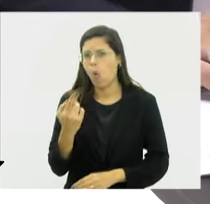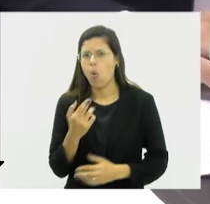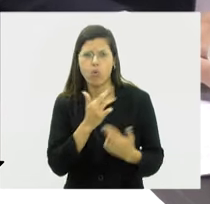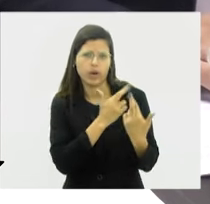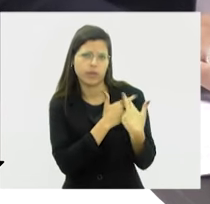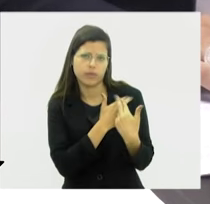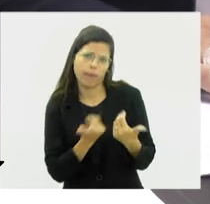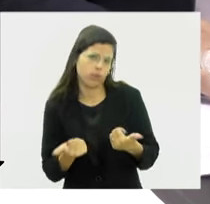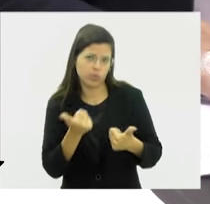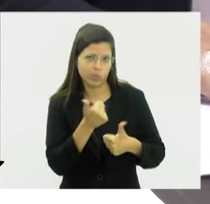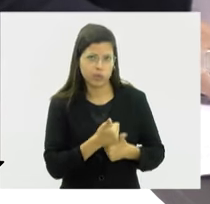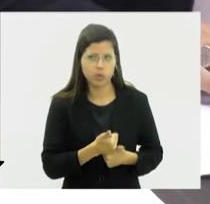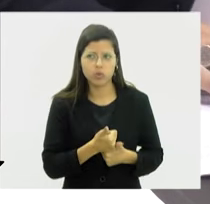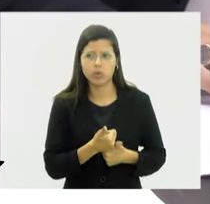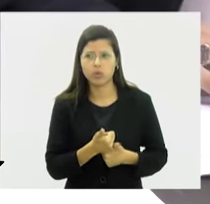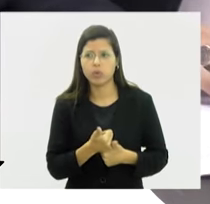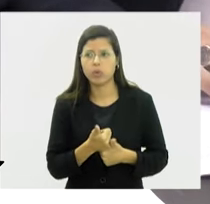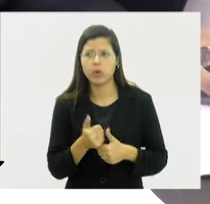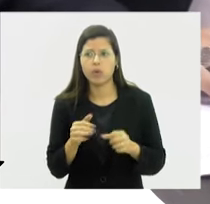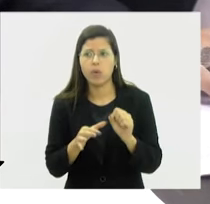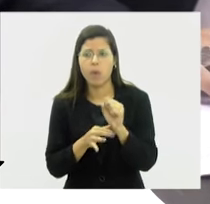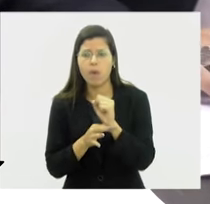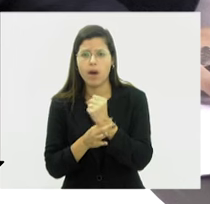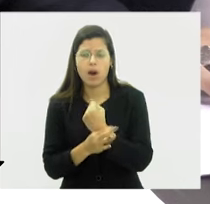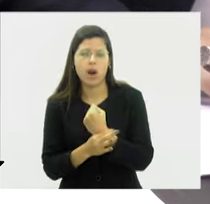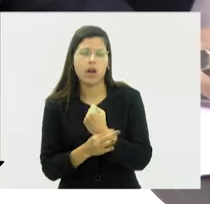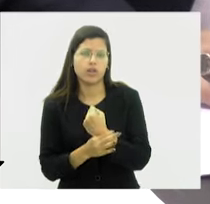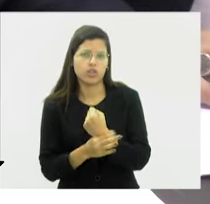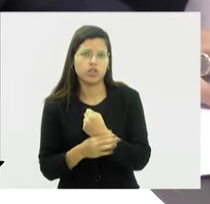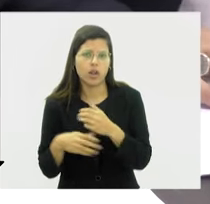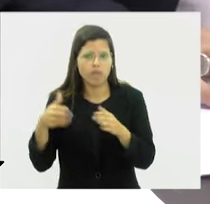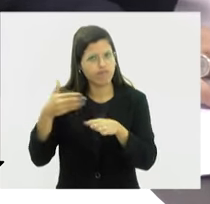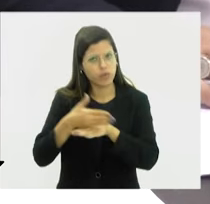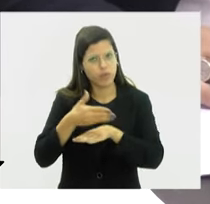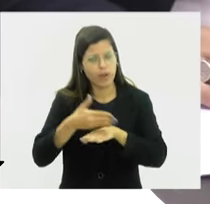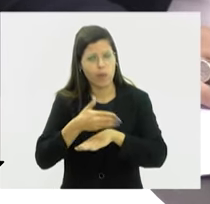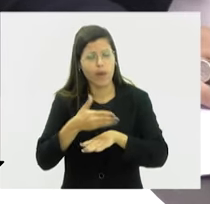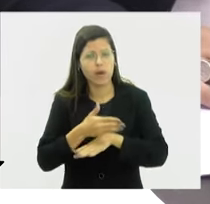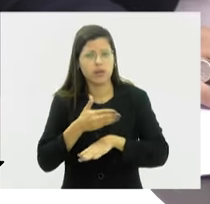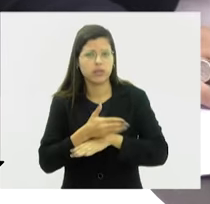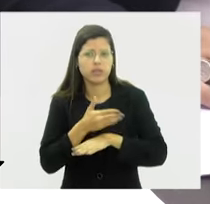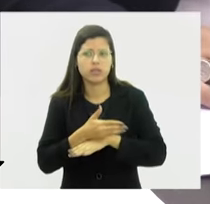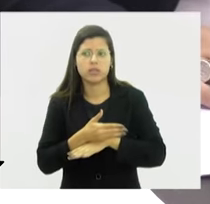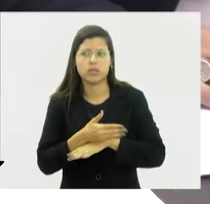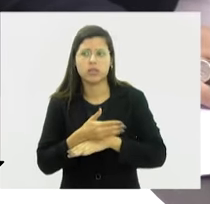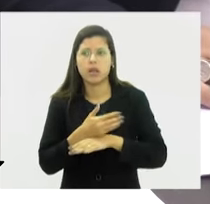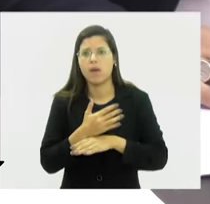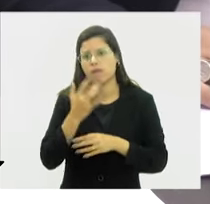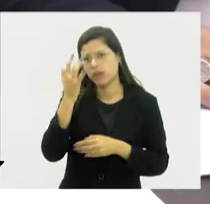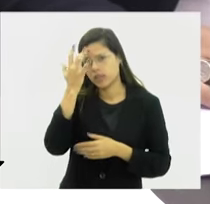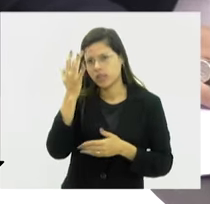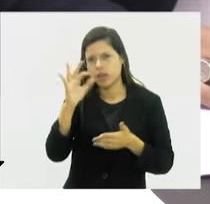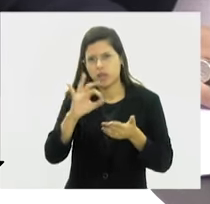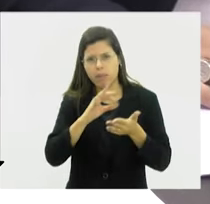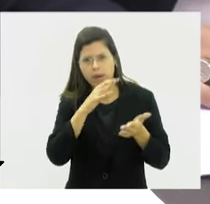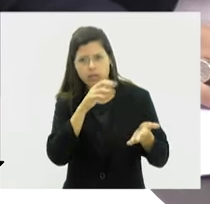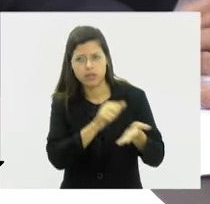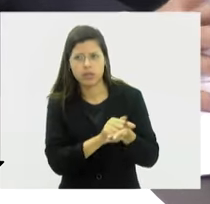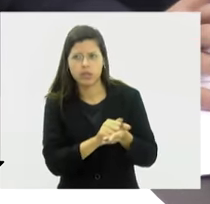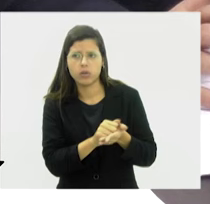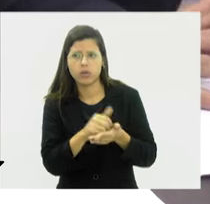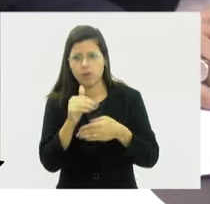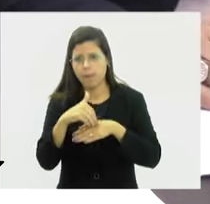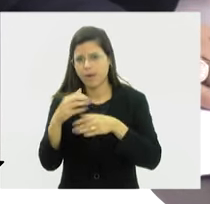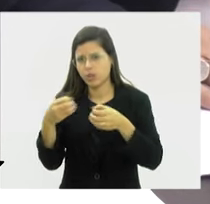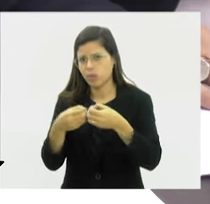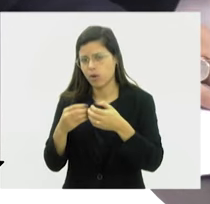substituído, né, garantir a frequência dessa criança, seja na facilidade da matrícula, né, mais próxima da escola.